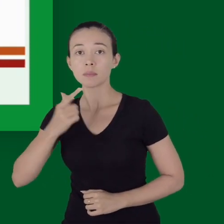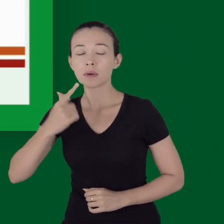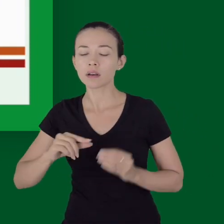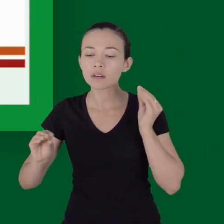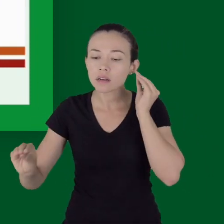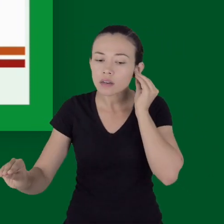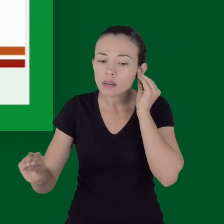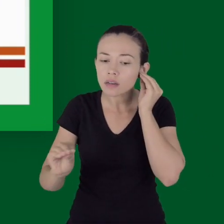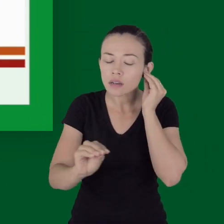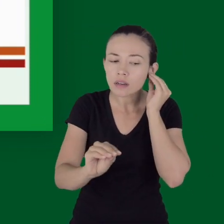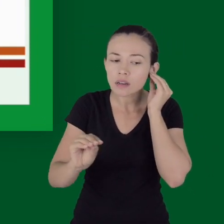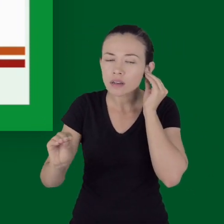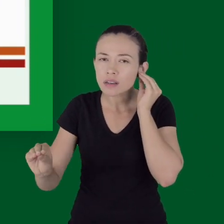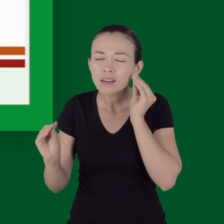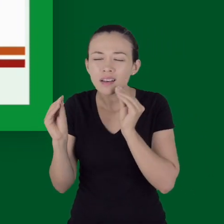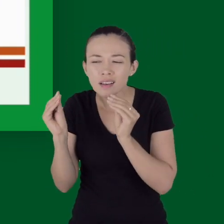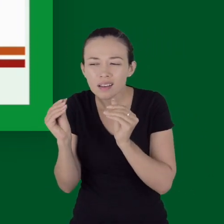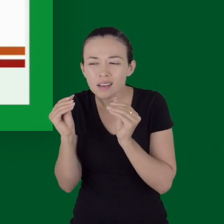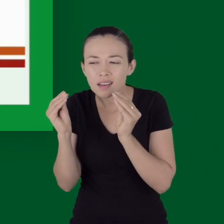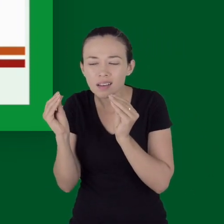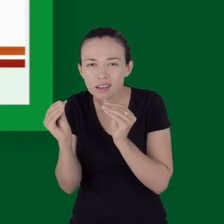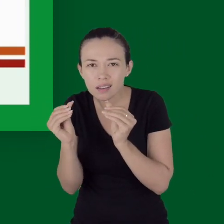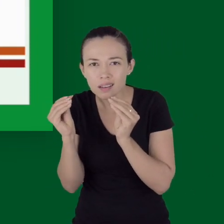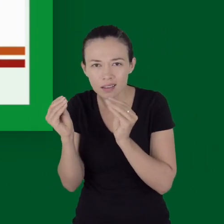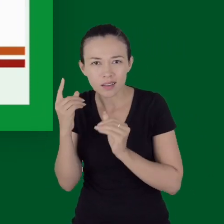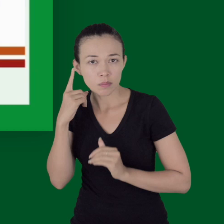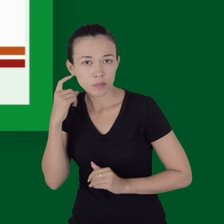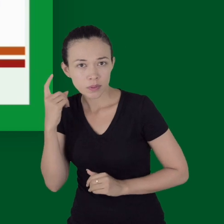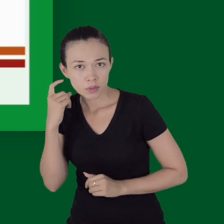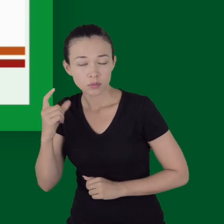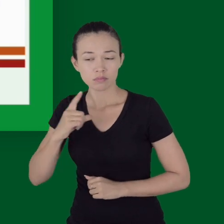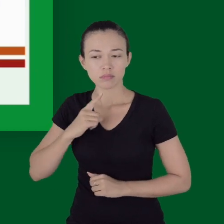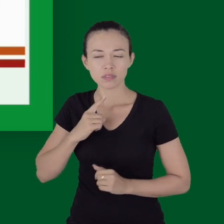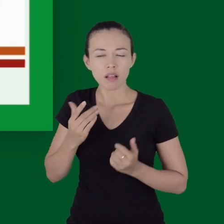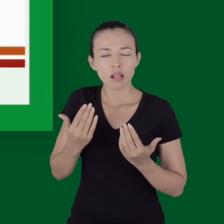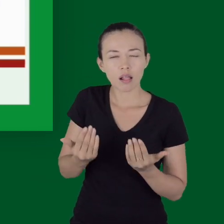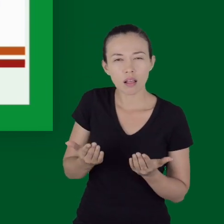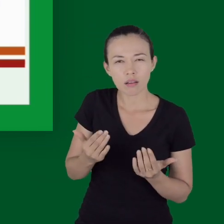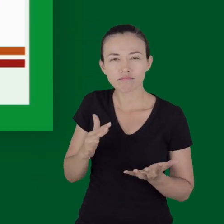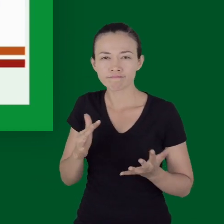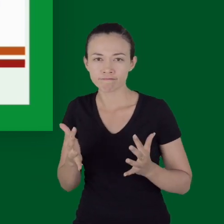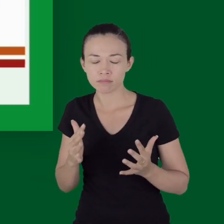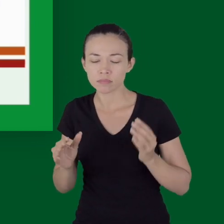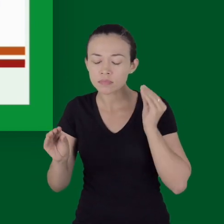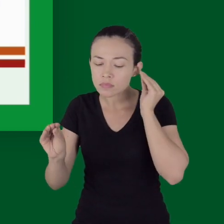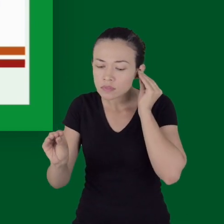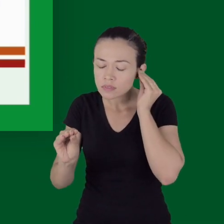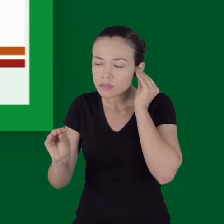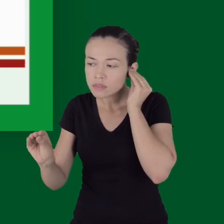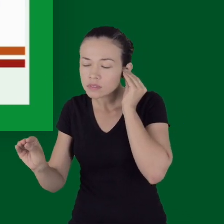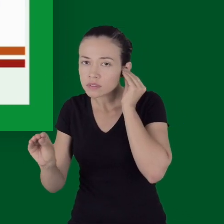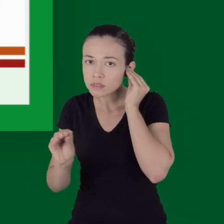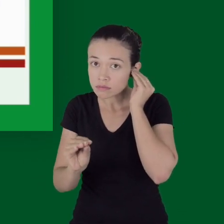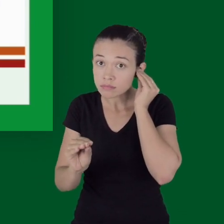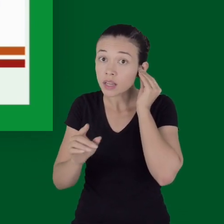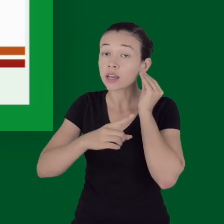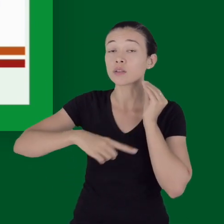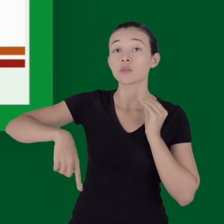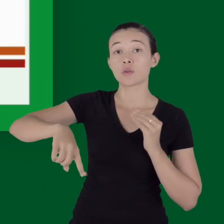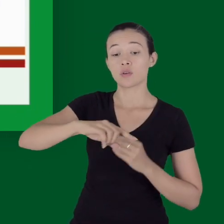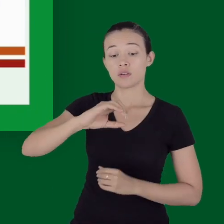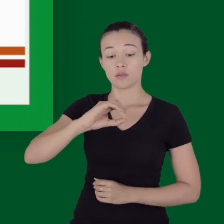paciente responde. A ausculta pulmonar, presença de estertores de leve a moderada intensidade. Nesses pacientes, a